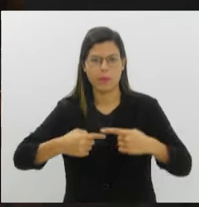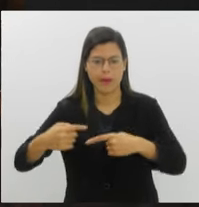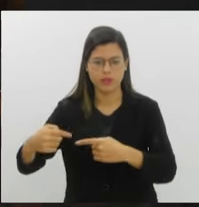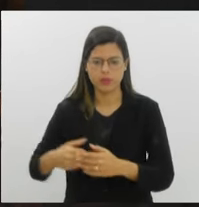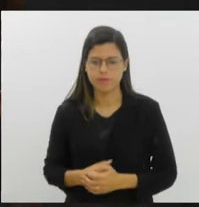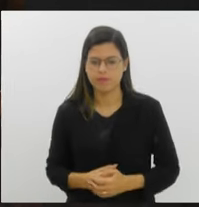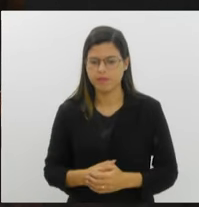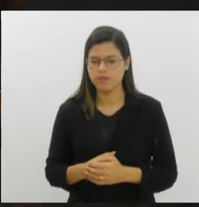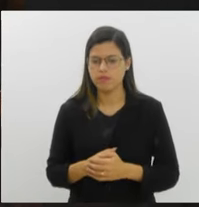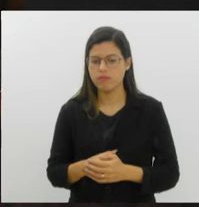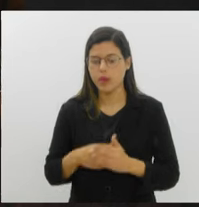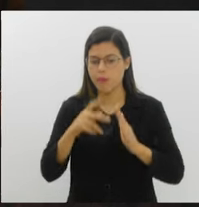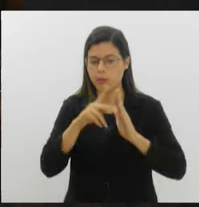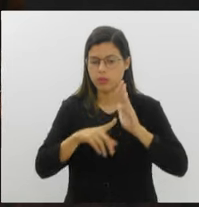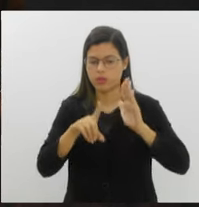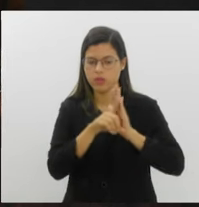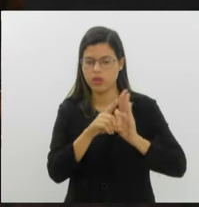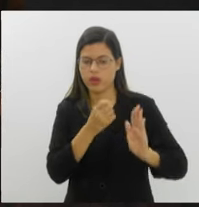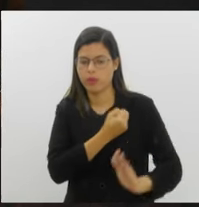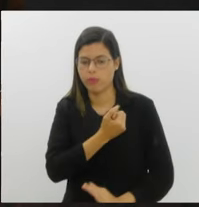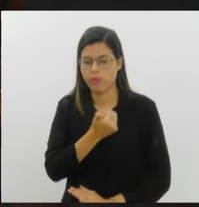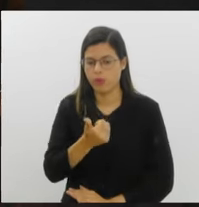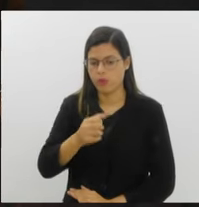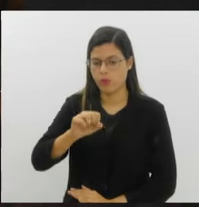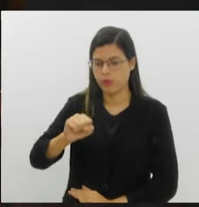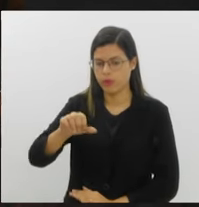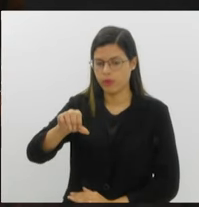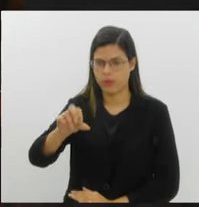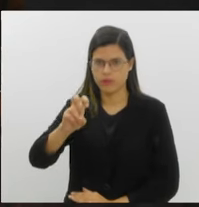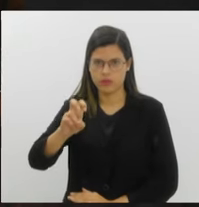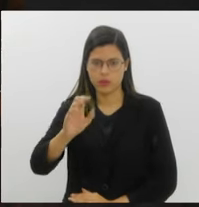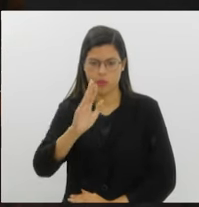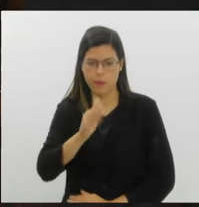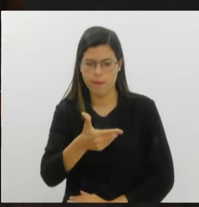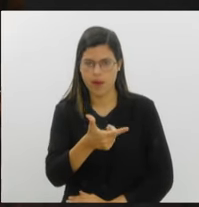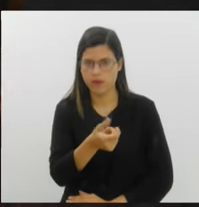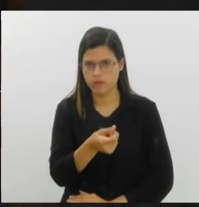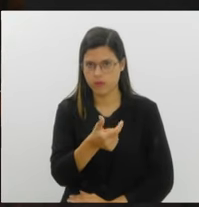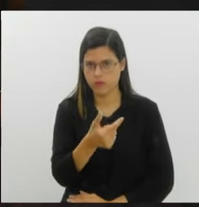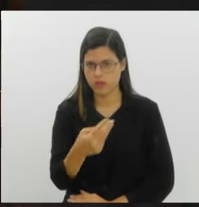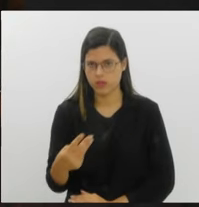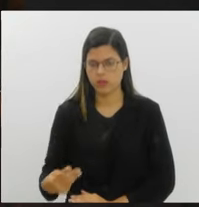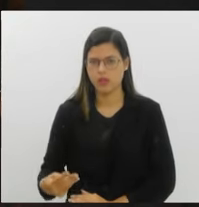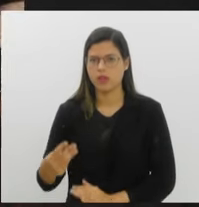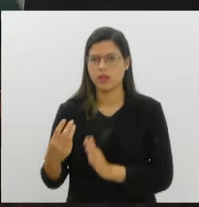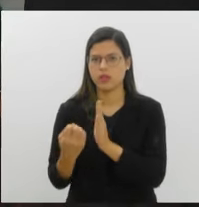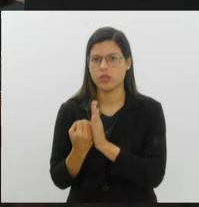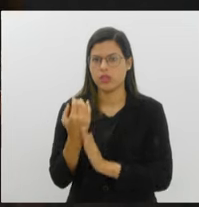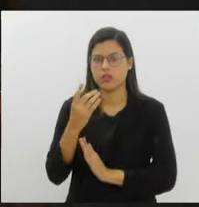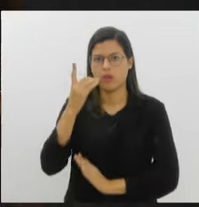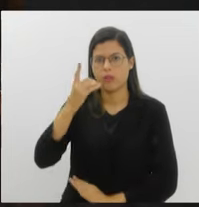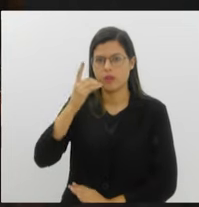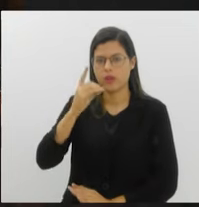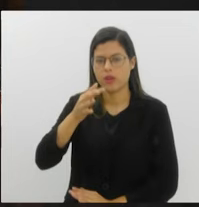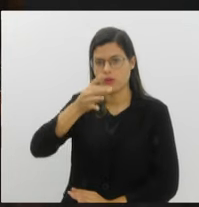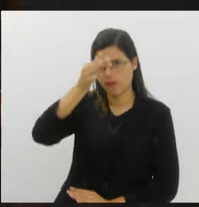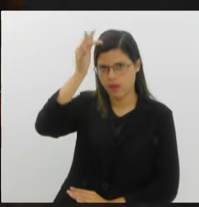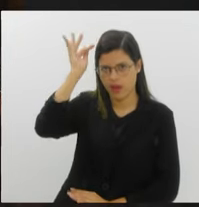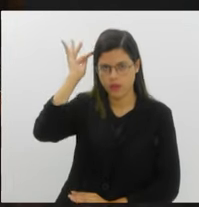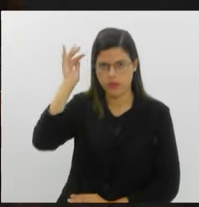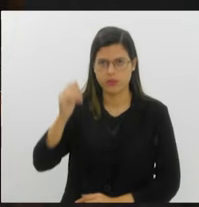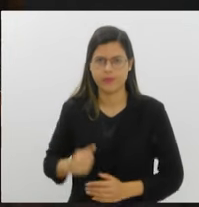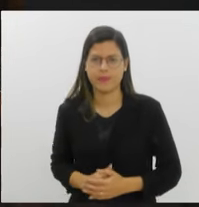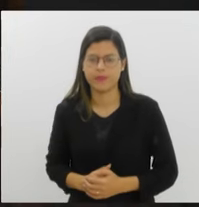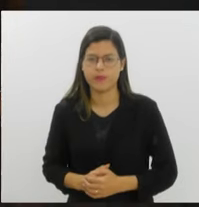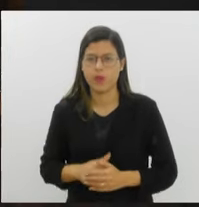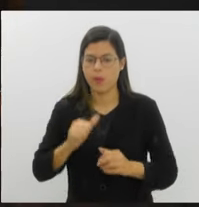Anuncio. Projeto de lei número 1895 de 2023, de autoria do deputado Fred Pacheco,